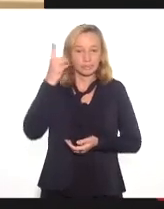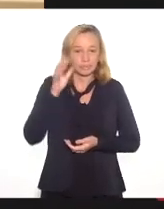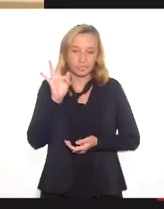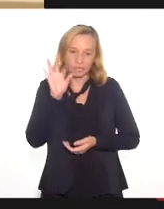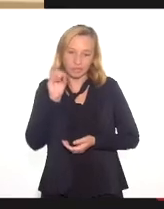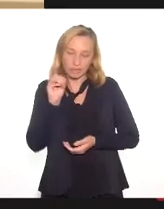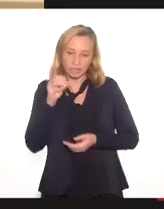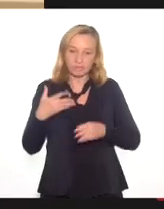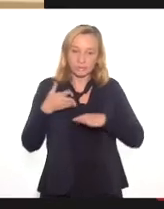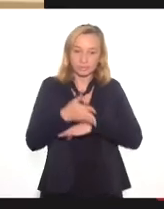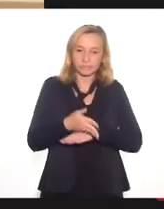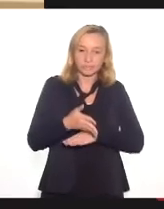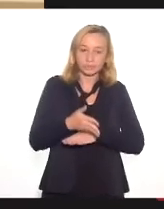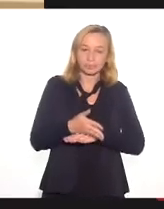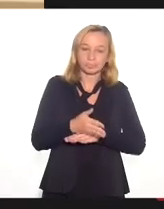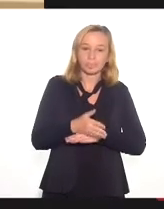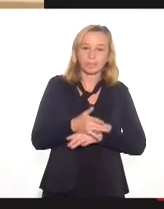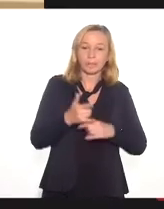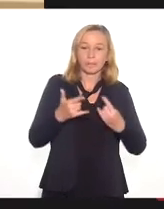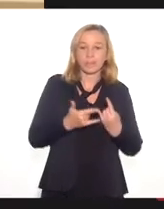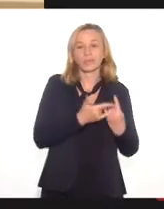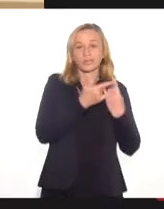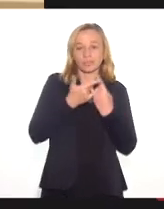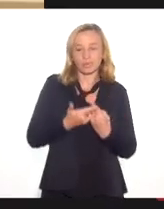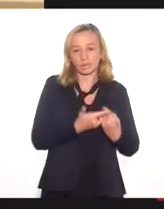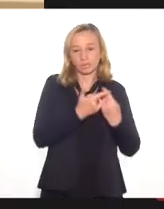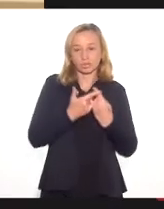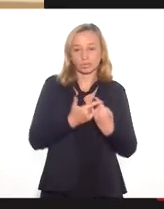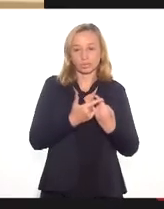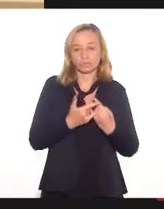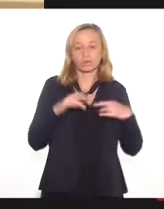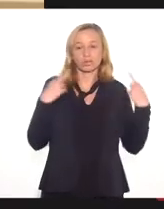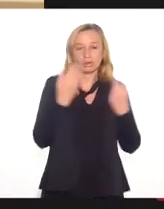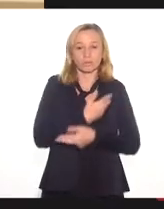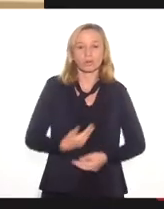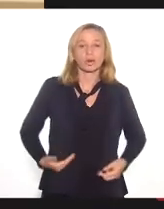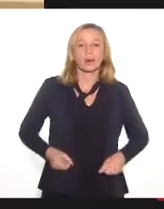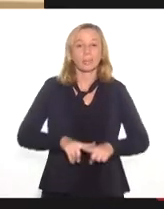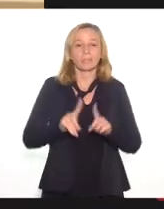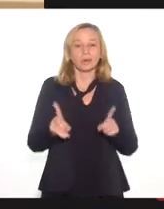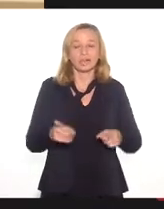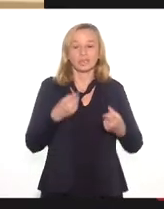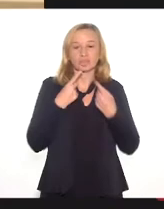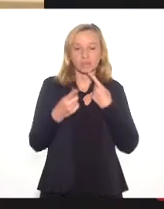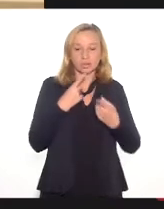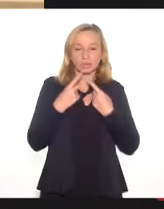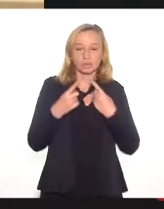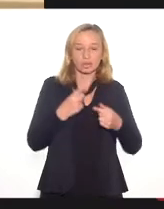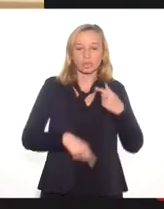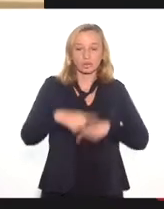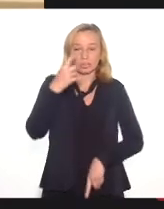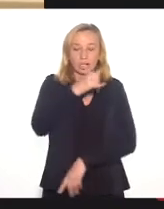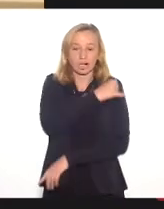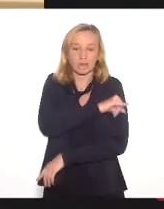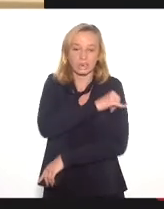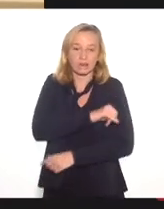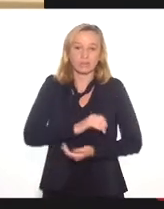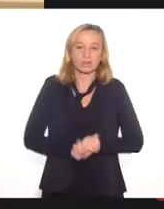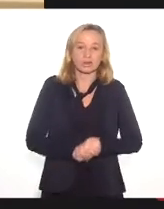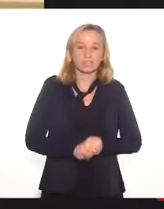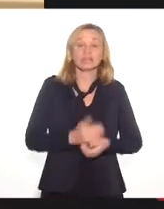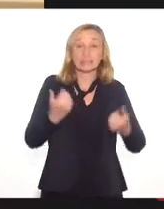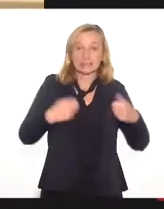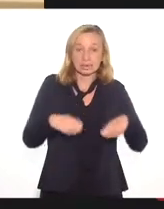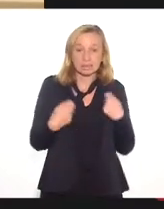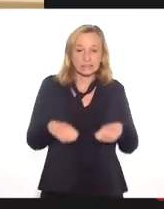de entrar aqui na nossa audiência pública. Mas esse debate sobre o SuperaRio e da